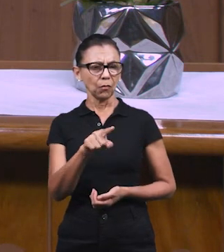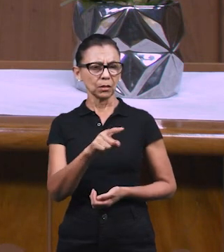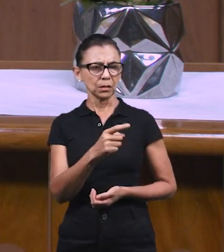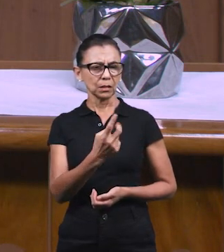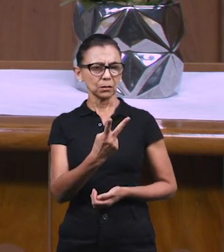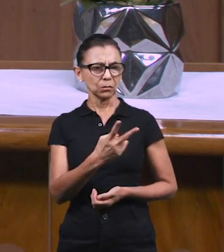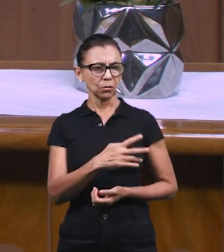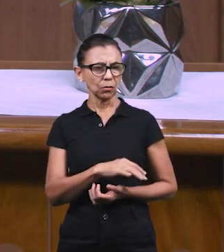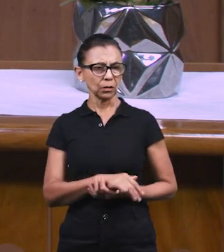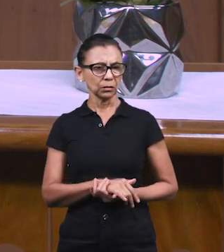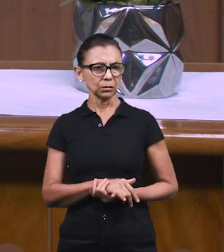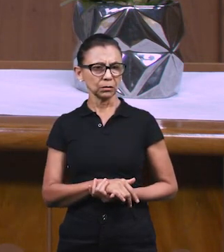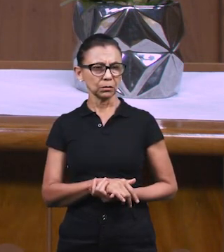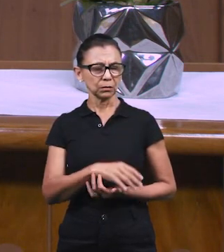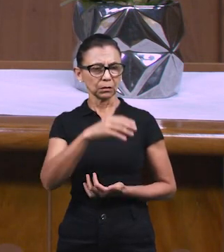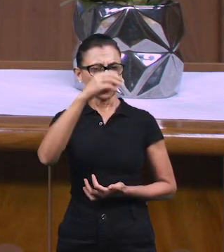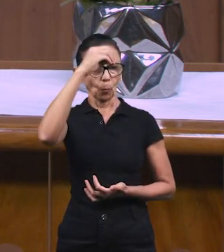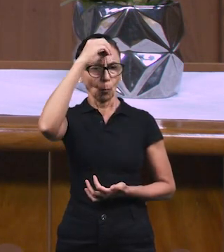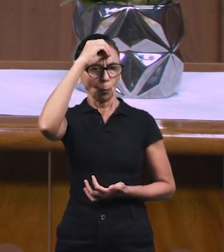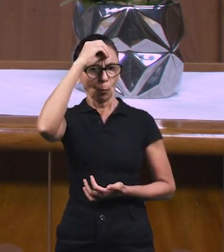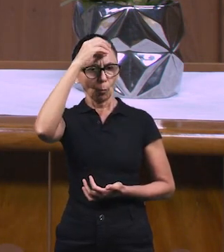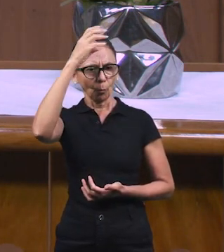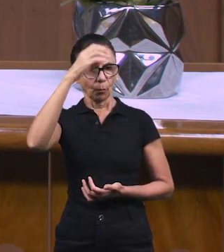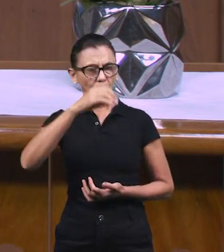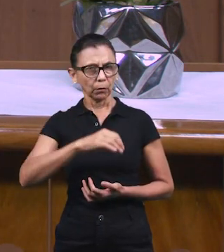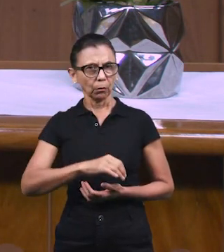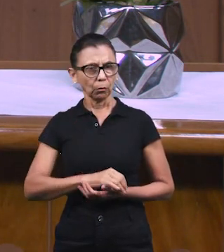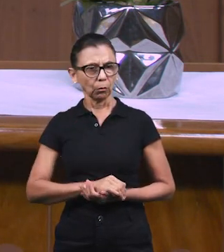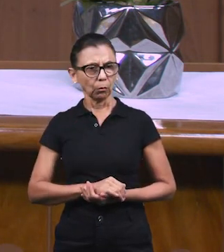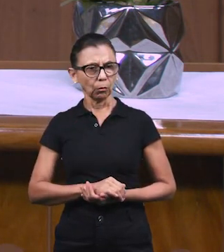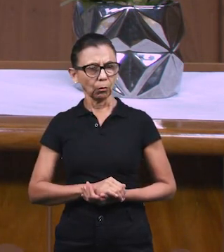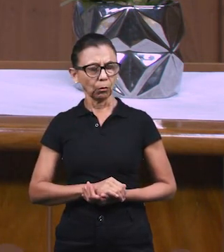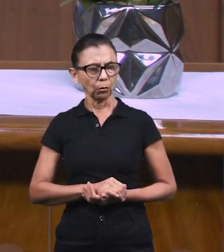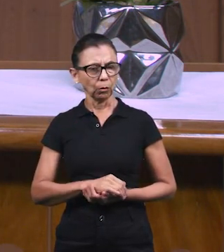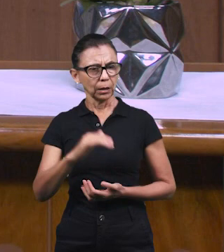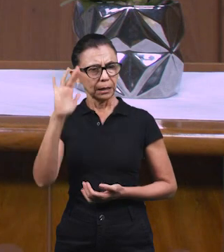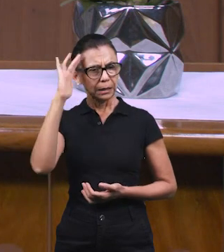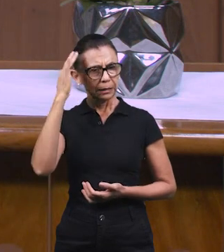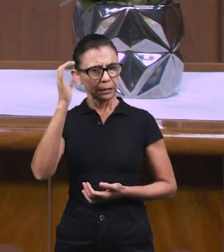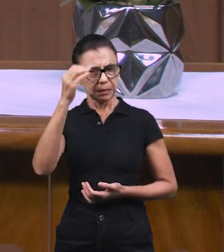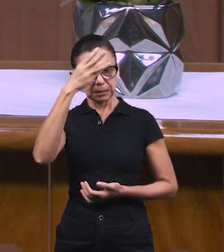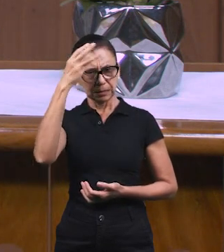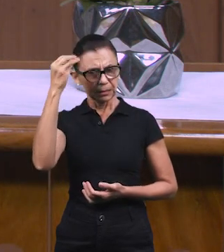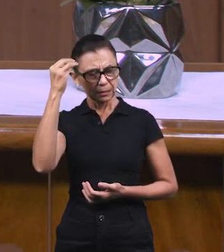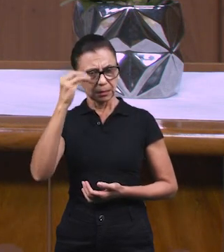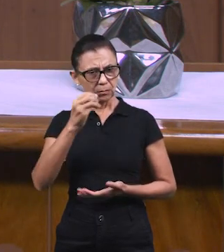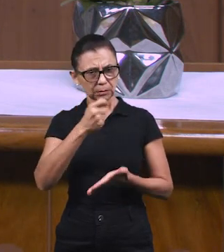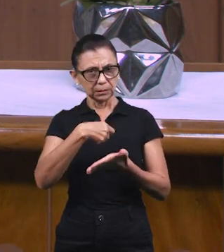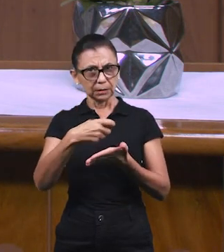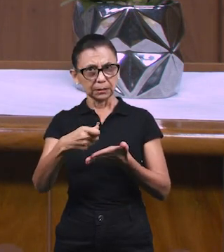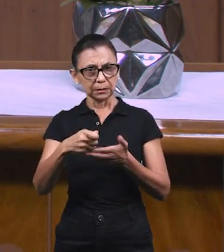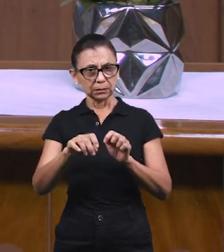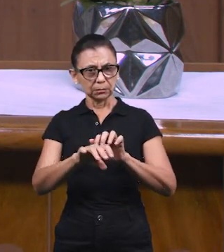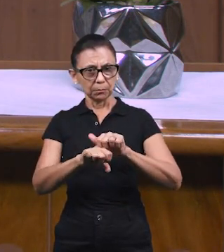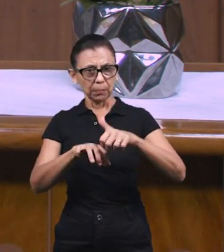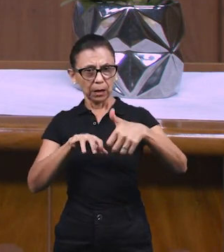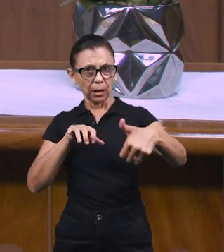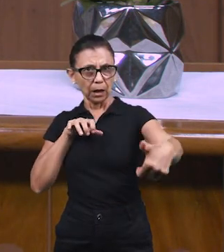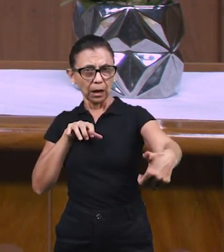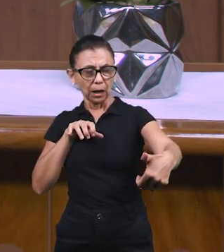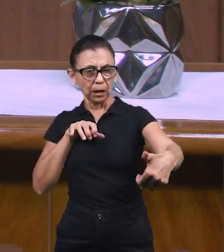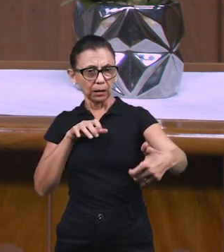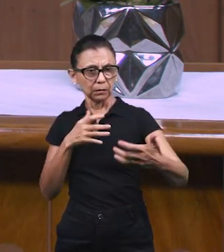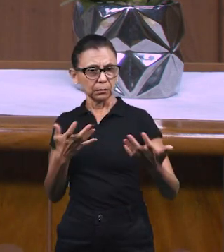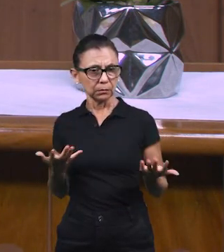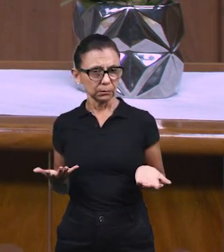coração para entender as Escrituras, o que dizem as Escrituras. E